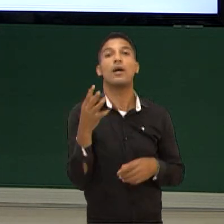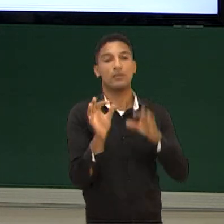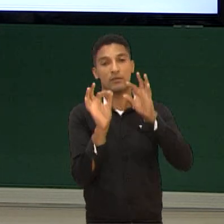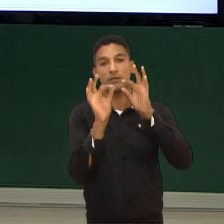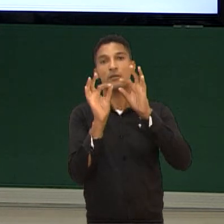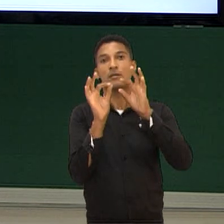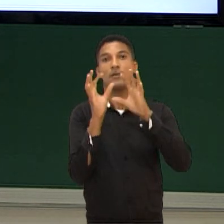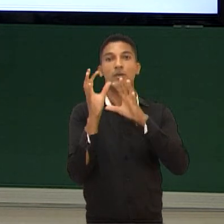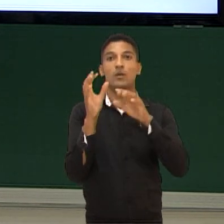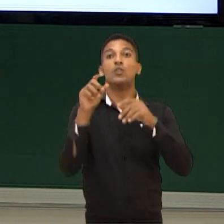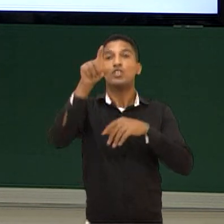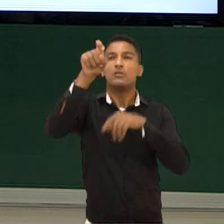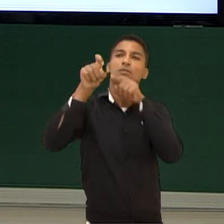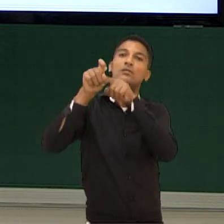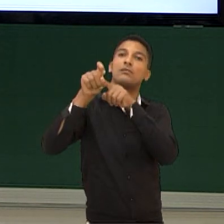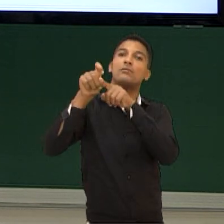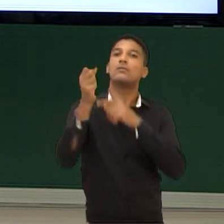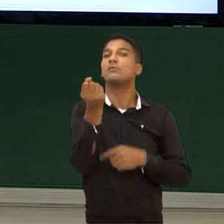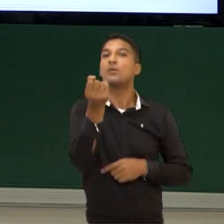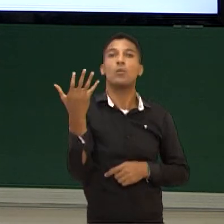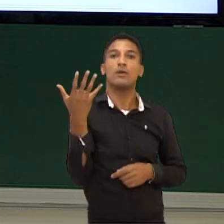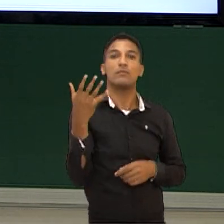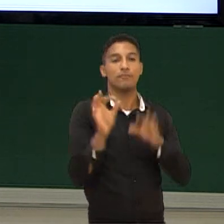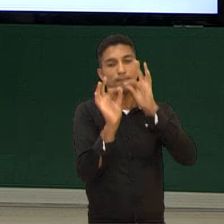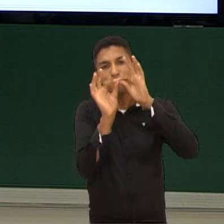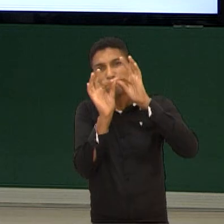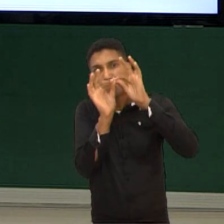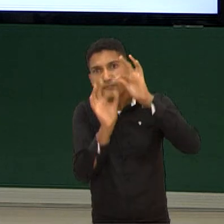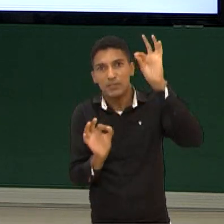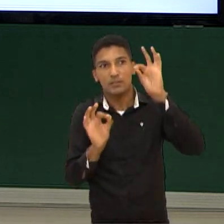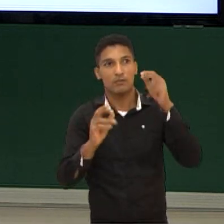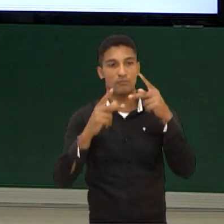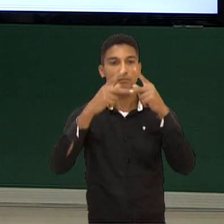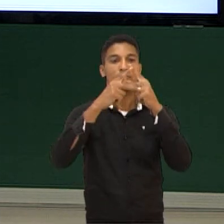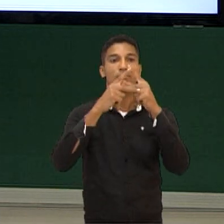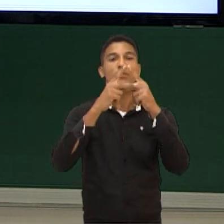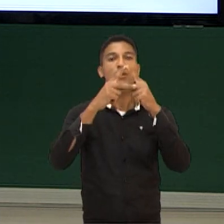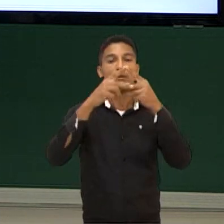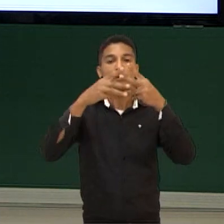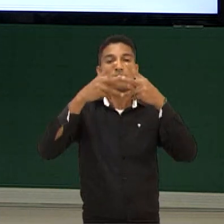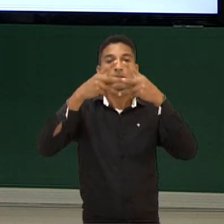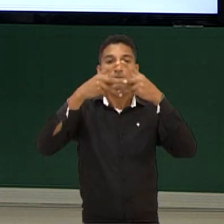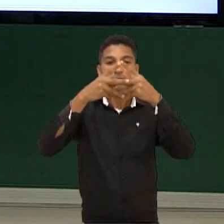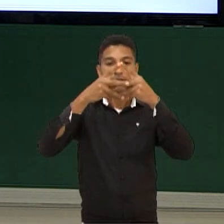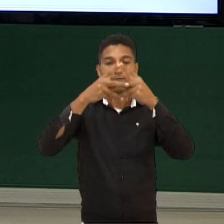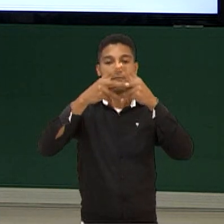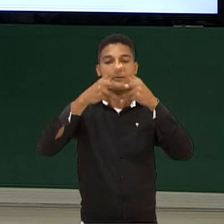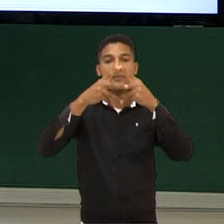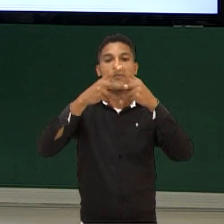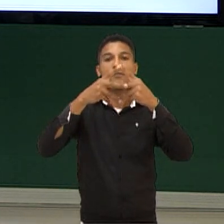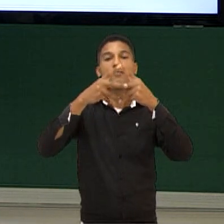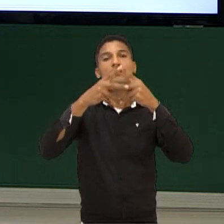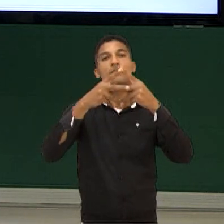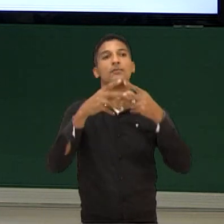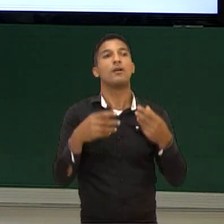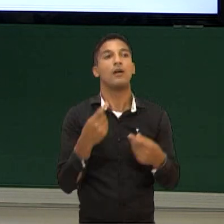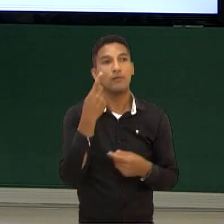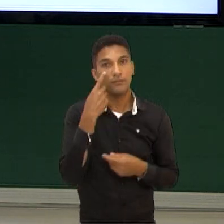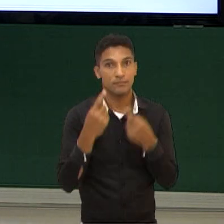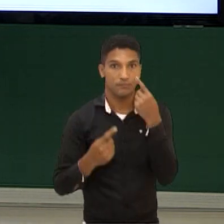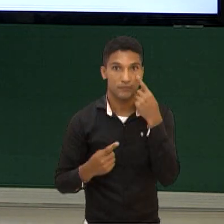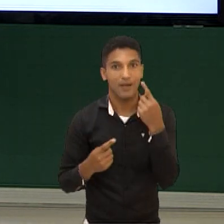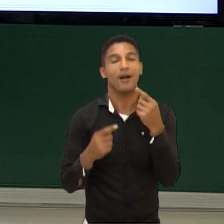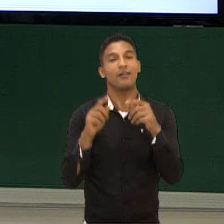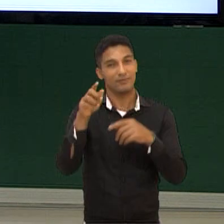quanto que é o valor de x. Para isso, nós vamos usar o que nós já estamos aprendendo, que é a soma dos